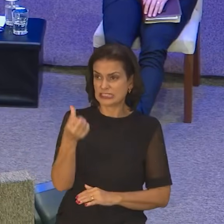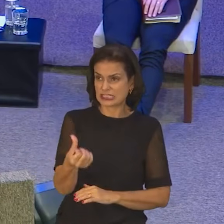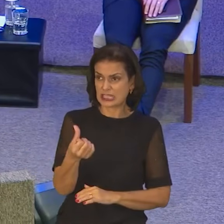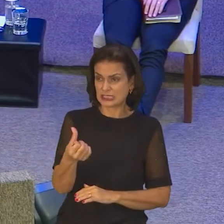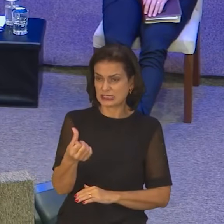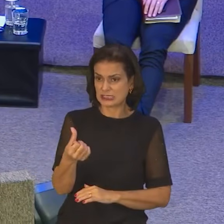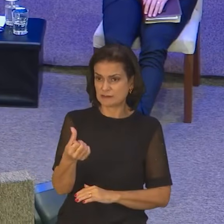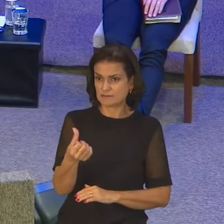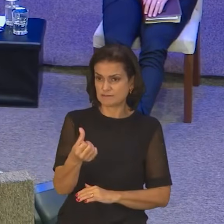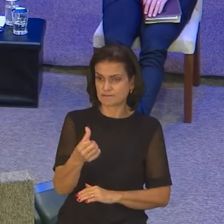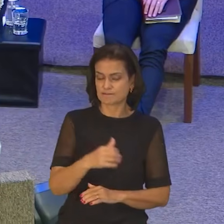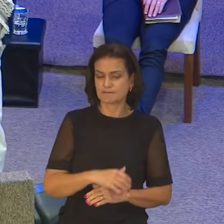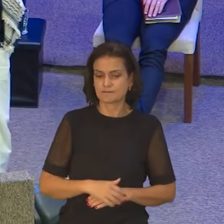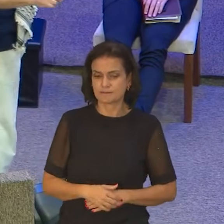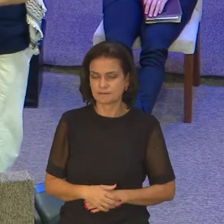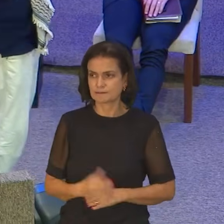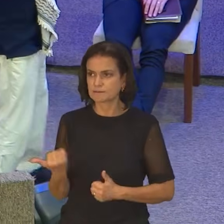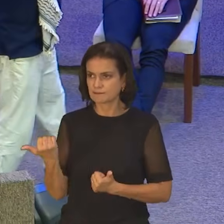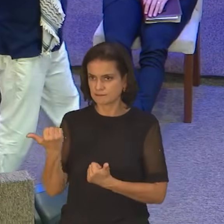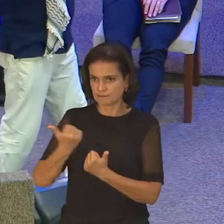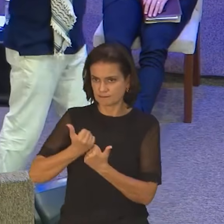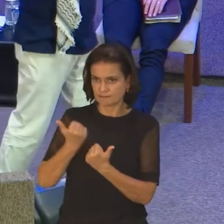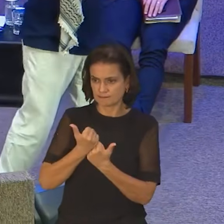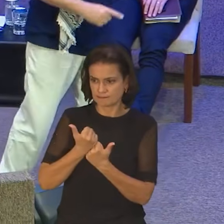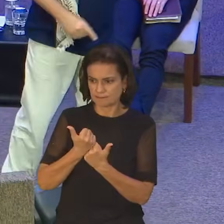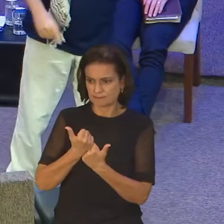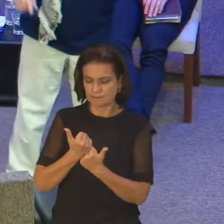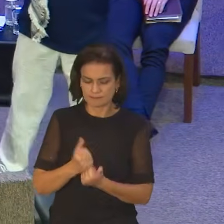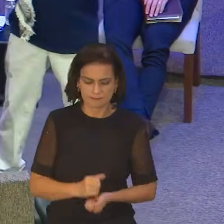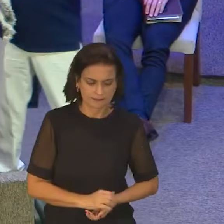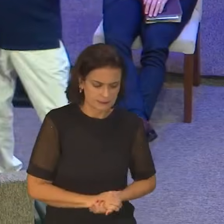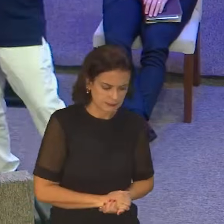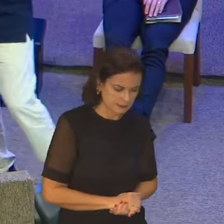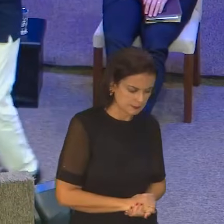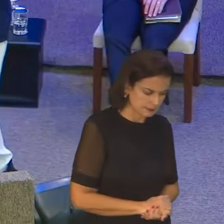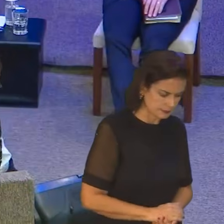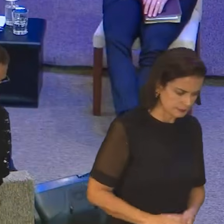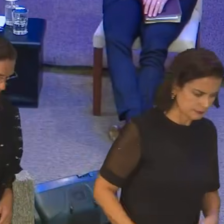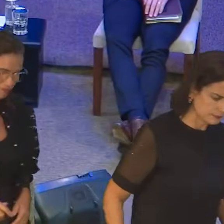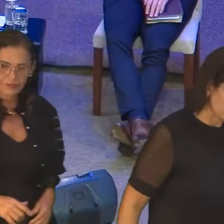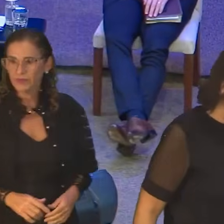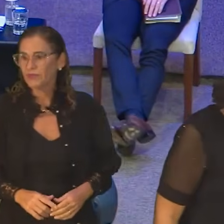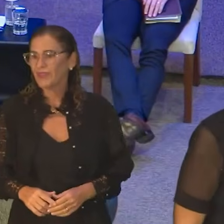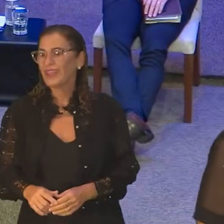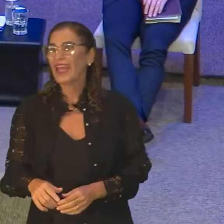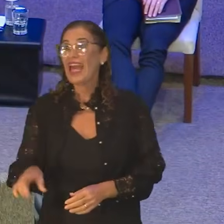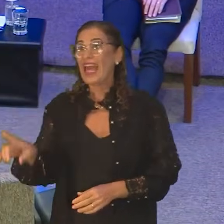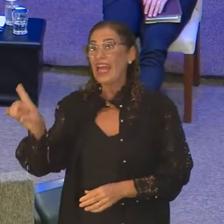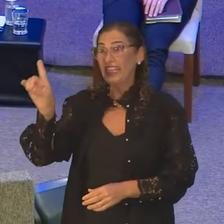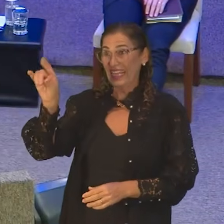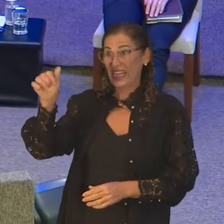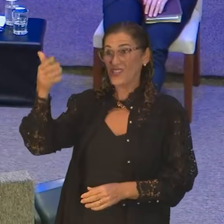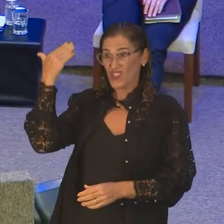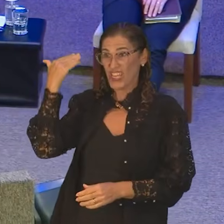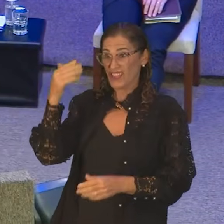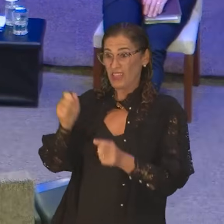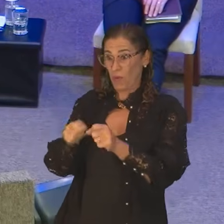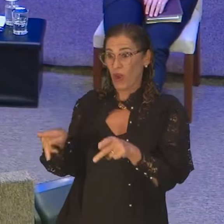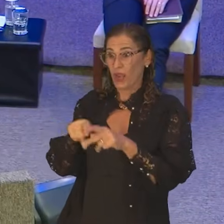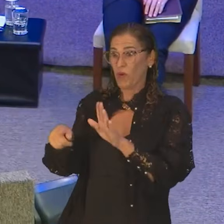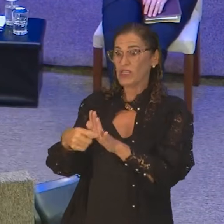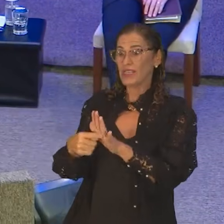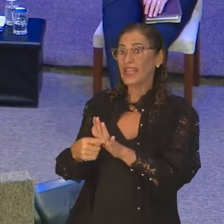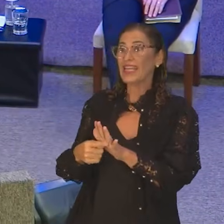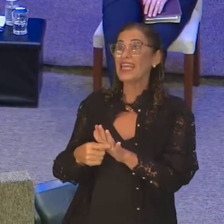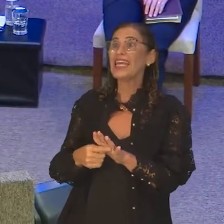Naqueles dias, os homens buscarão a morte, e não a acharão, desejarão morrer,